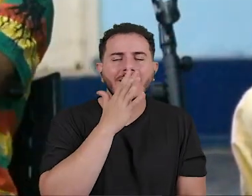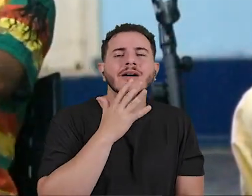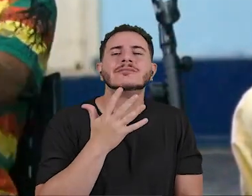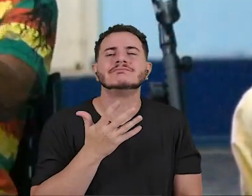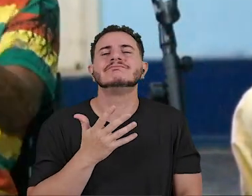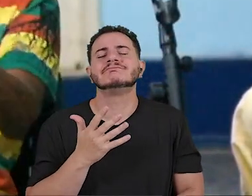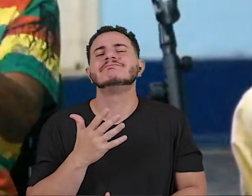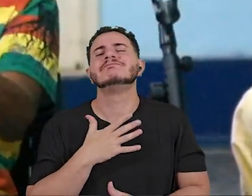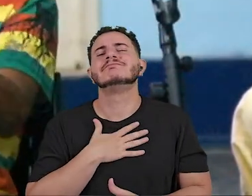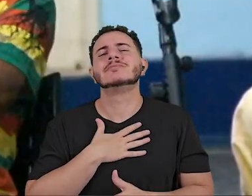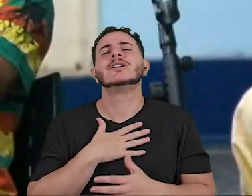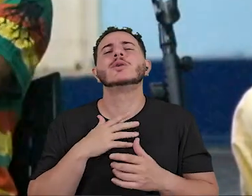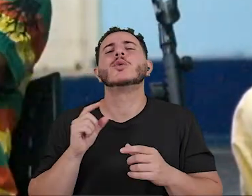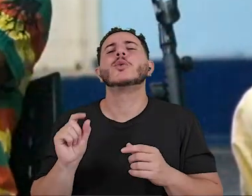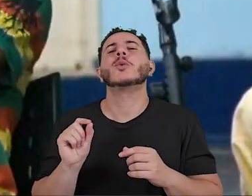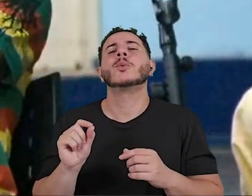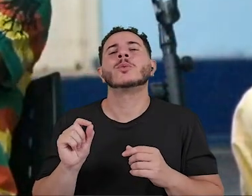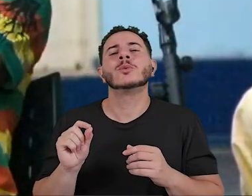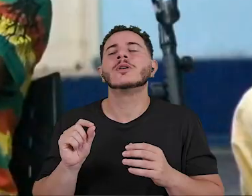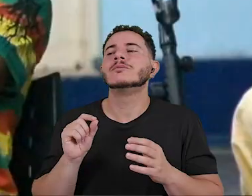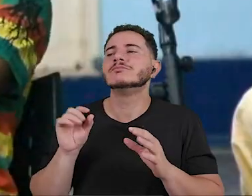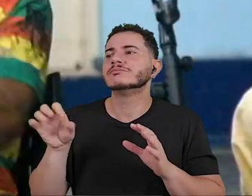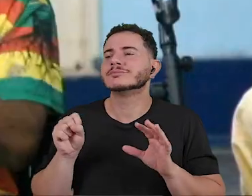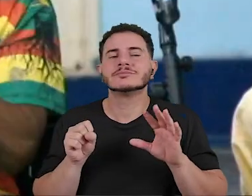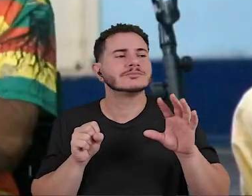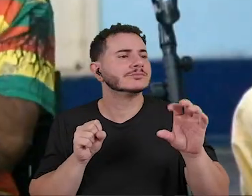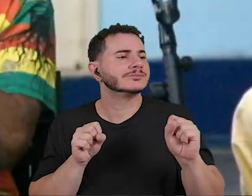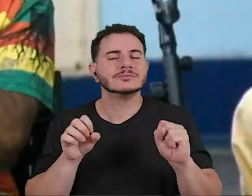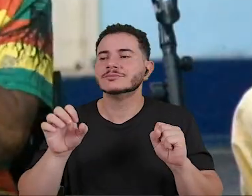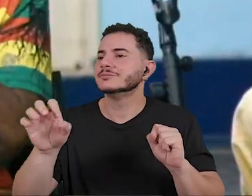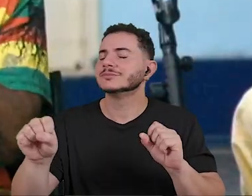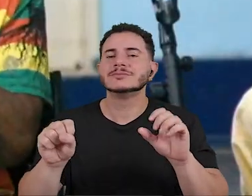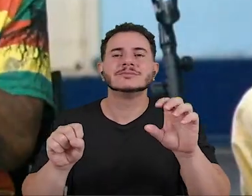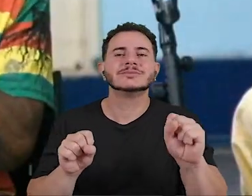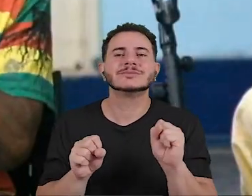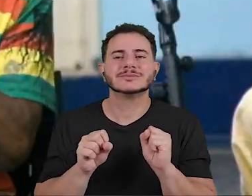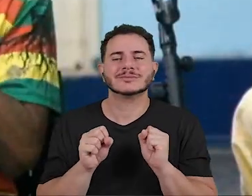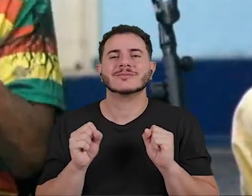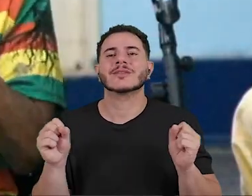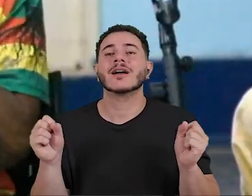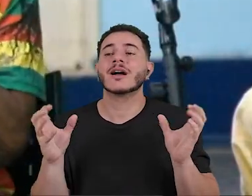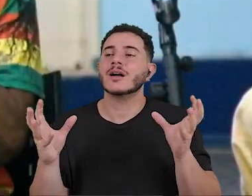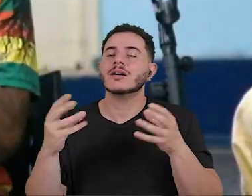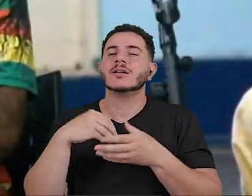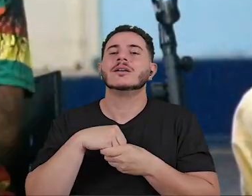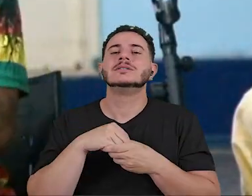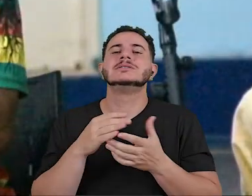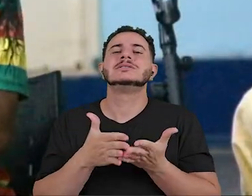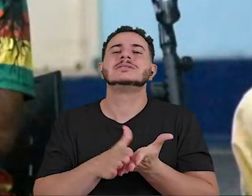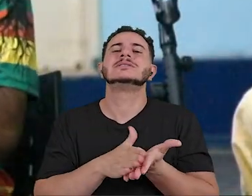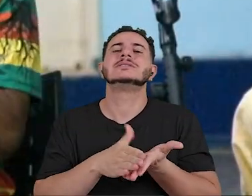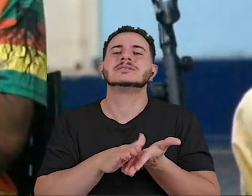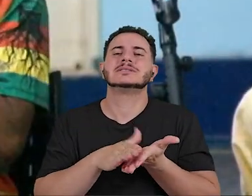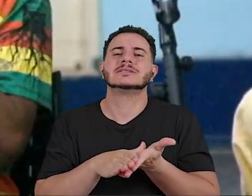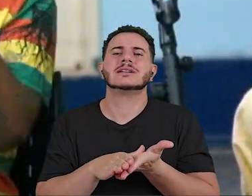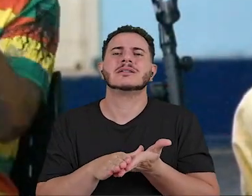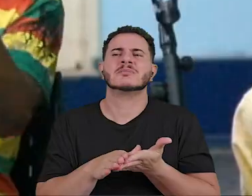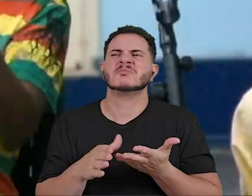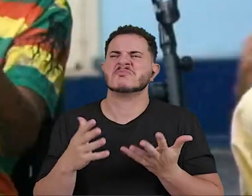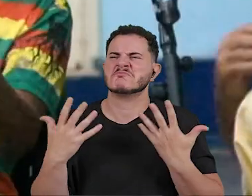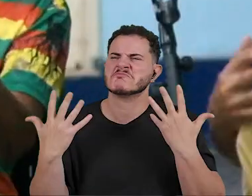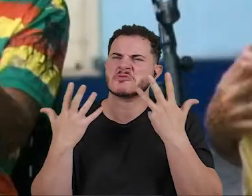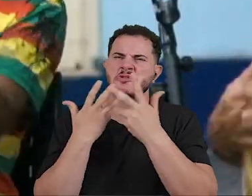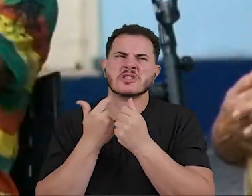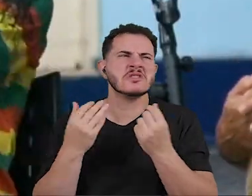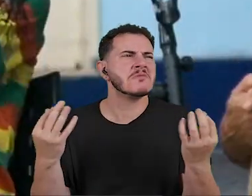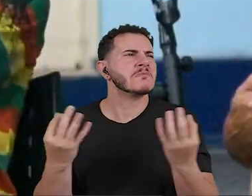está entendendo? Até fazer esse samba. Não foi um samba bonito, perfeito assim, de compositor, nada, não. Pedacinho do